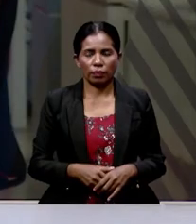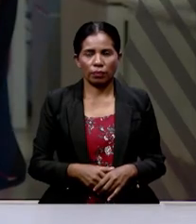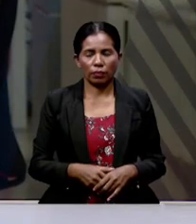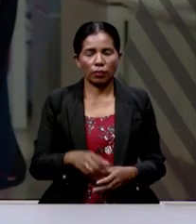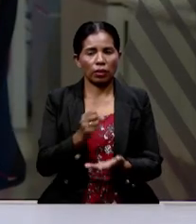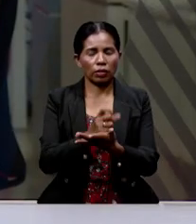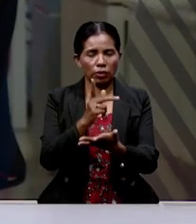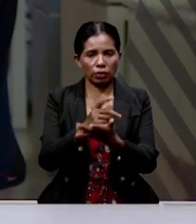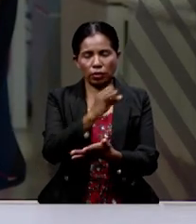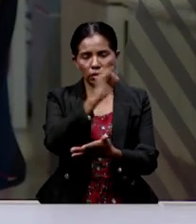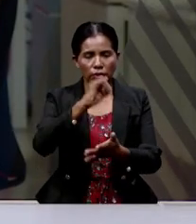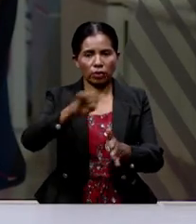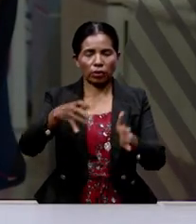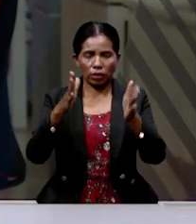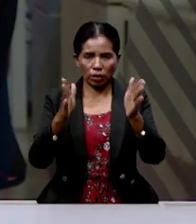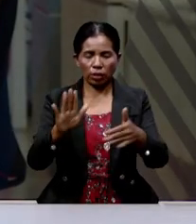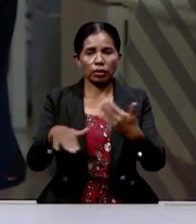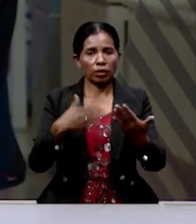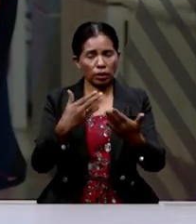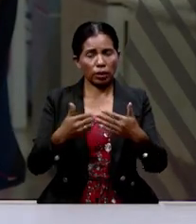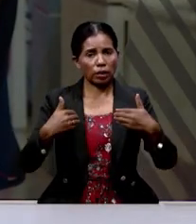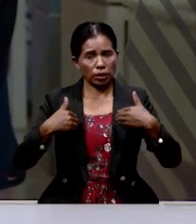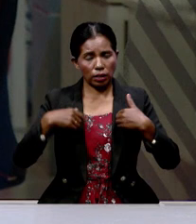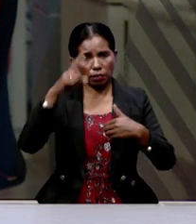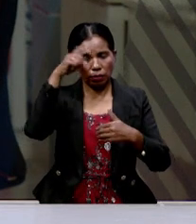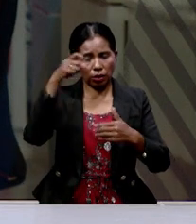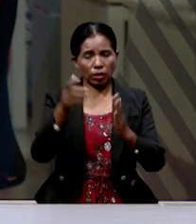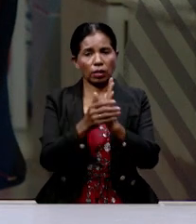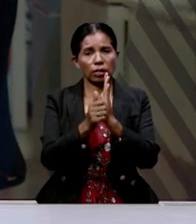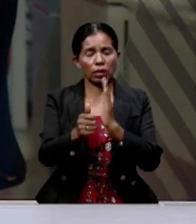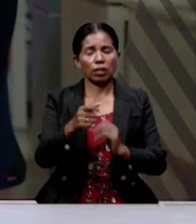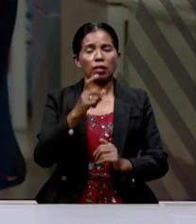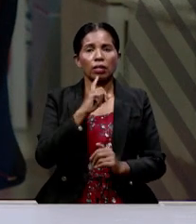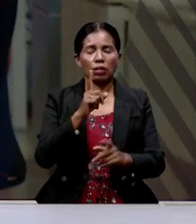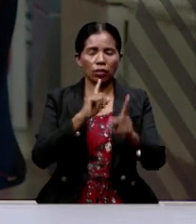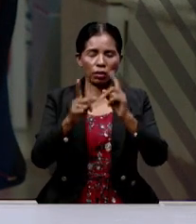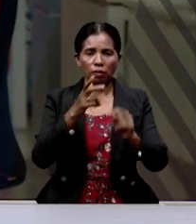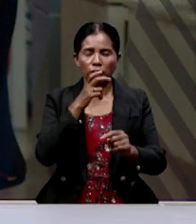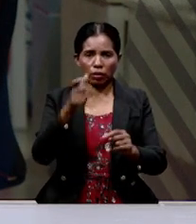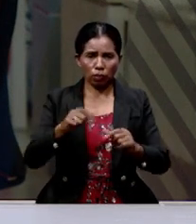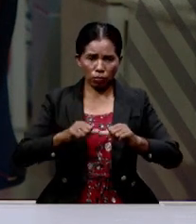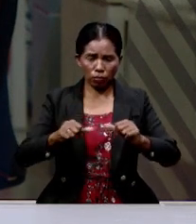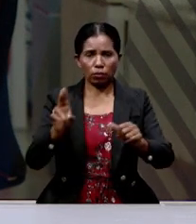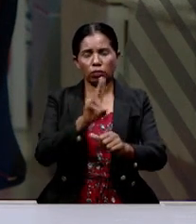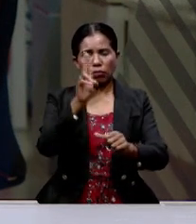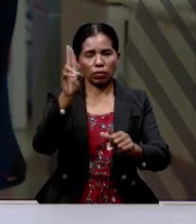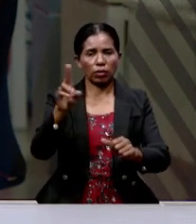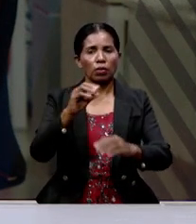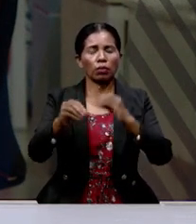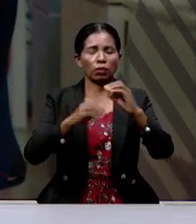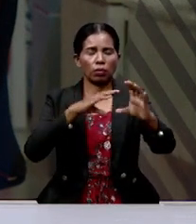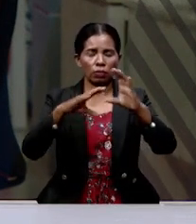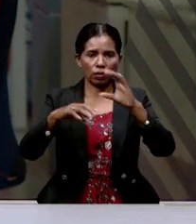SECOM se identifica jornalista Cirane B habilidade com a língua português, a de continuar estuda em universidade e a área de